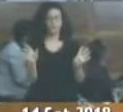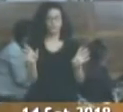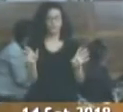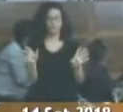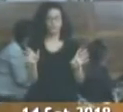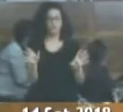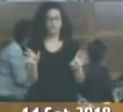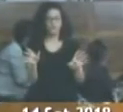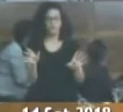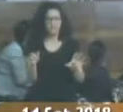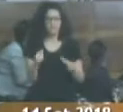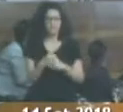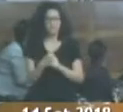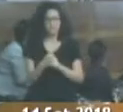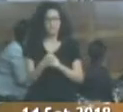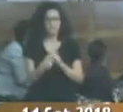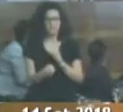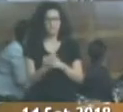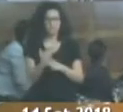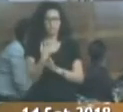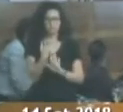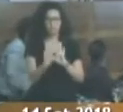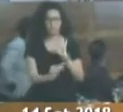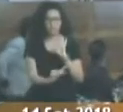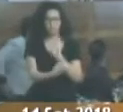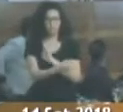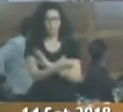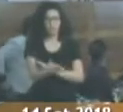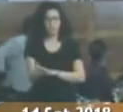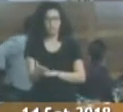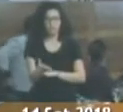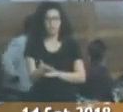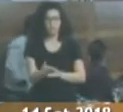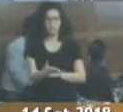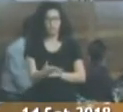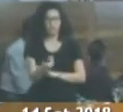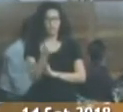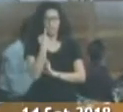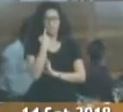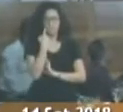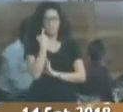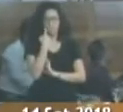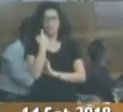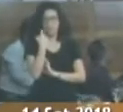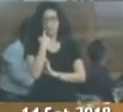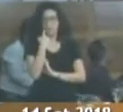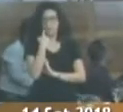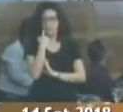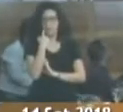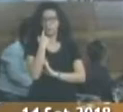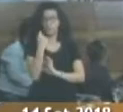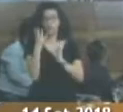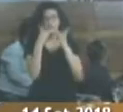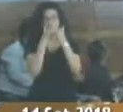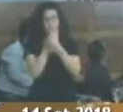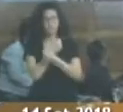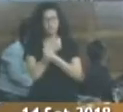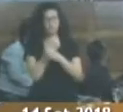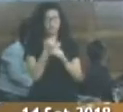né, e à produção de um novo projeto, que é o projeto de peixes ornamentais que a gente está dando início esse